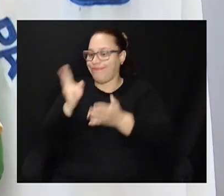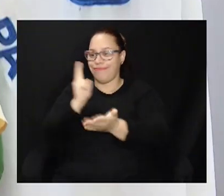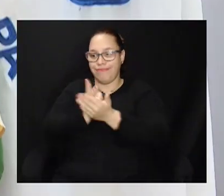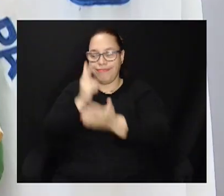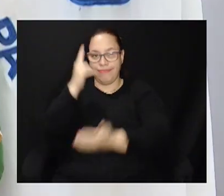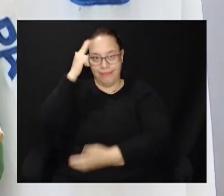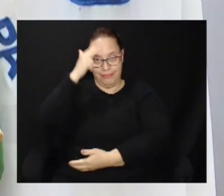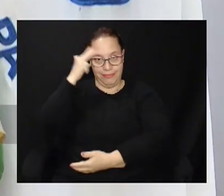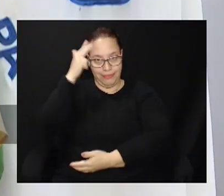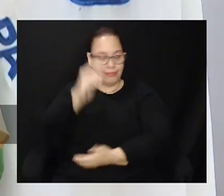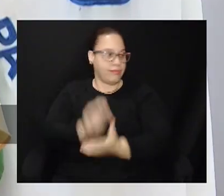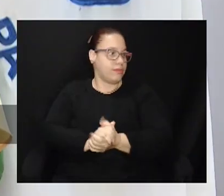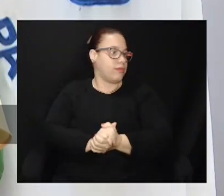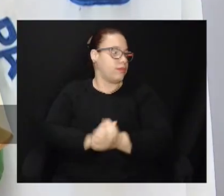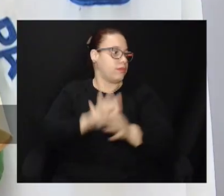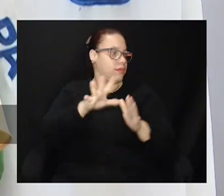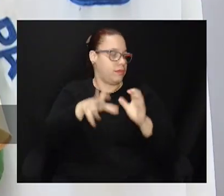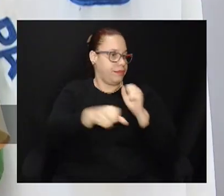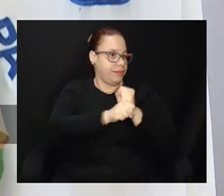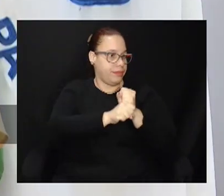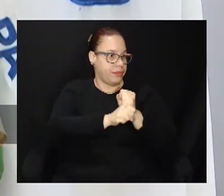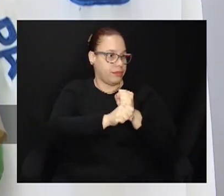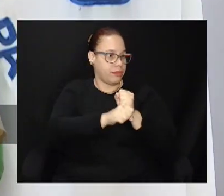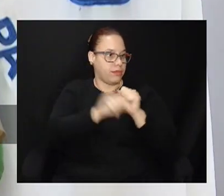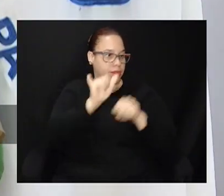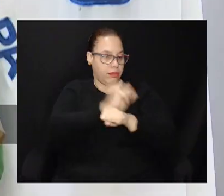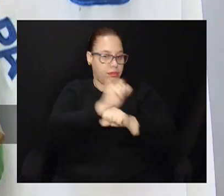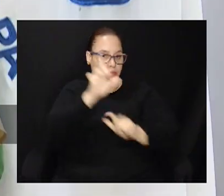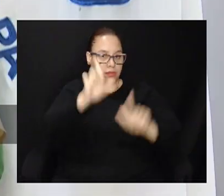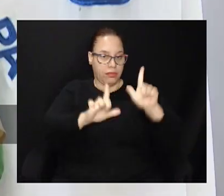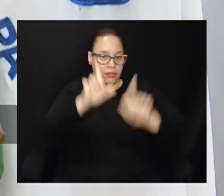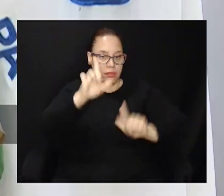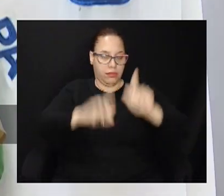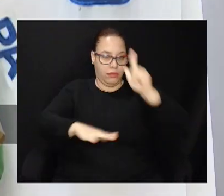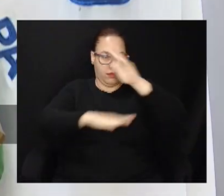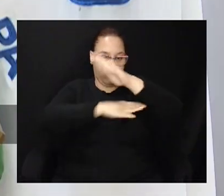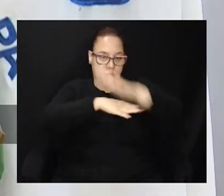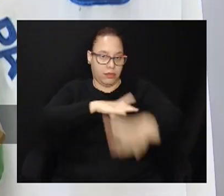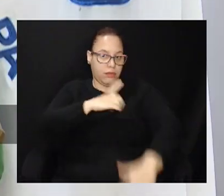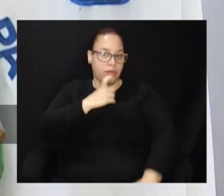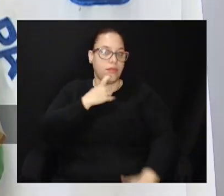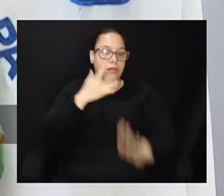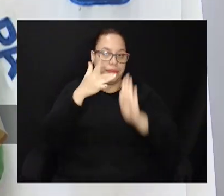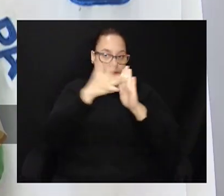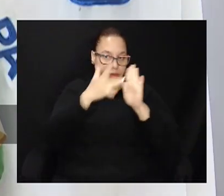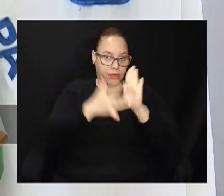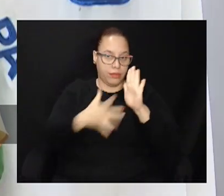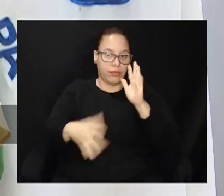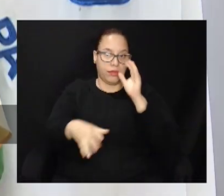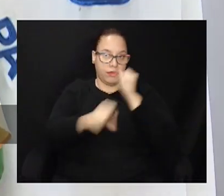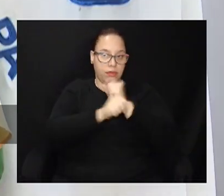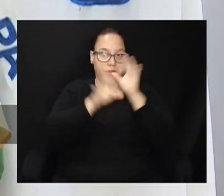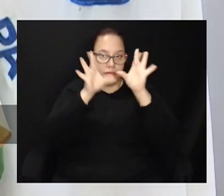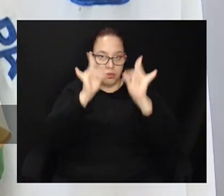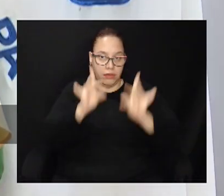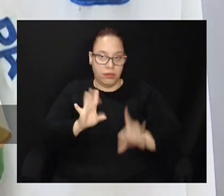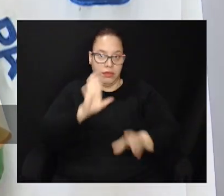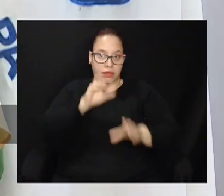A íntegra da reunião está no YouTube da TV Câmara Campinas e a pauta completa com os detalhes da votação